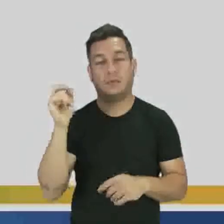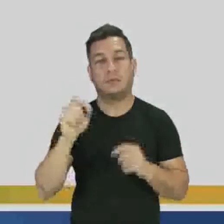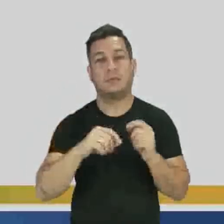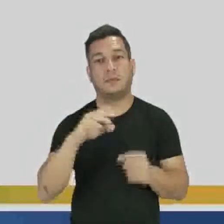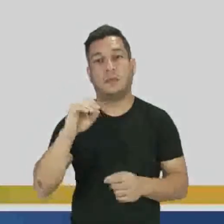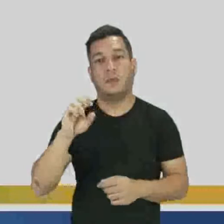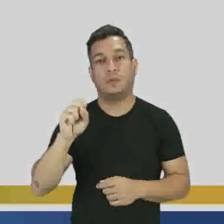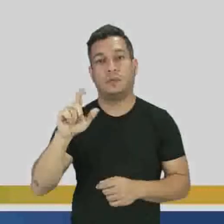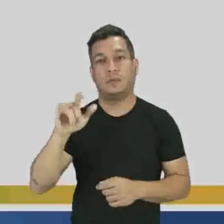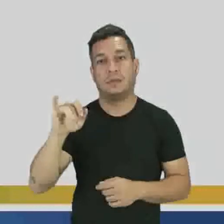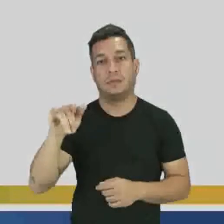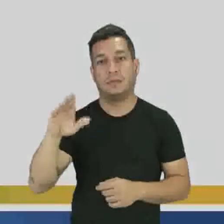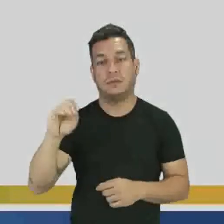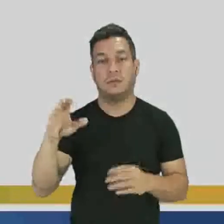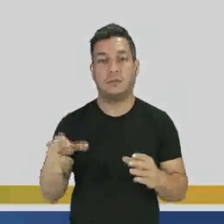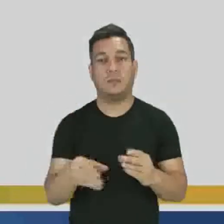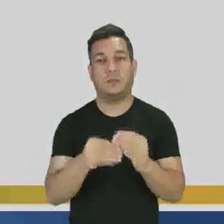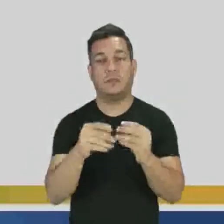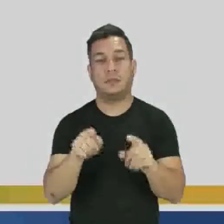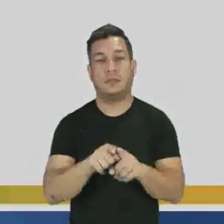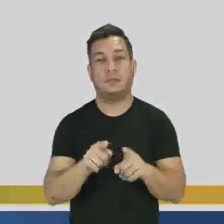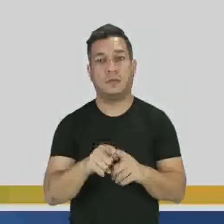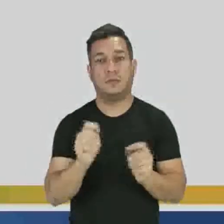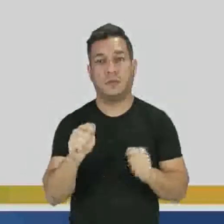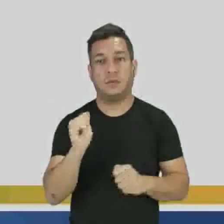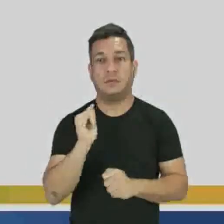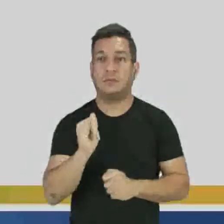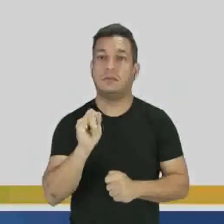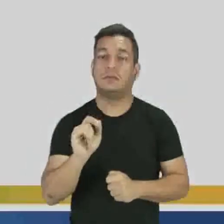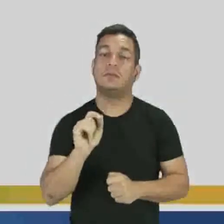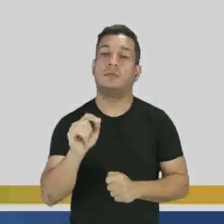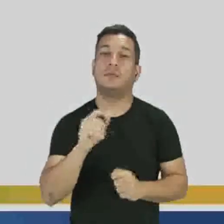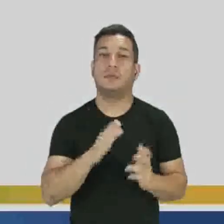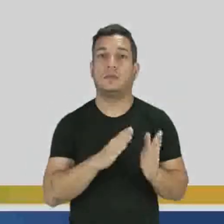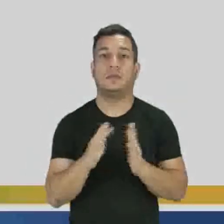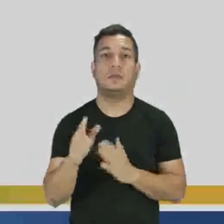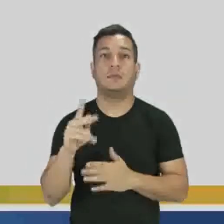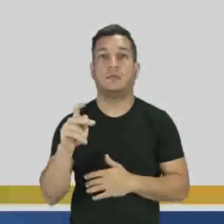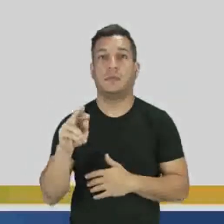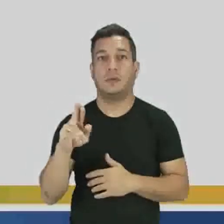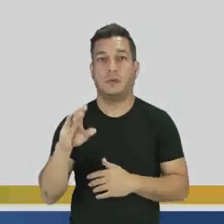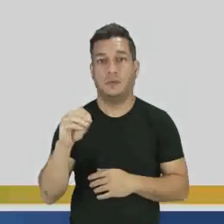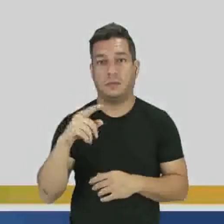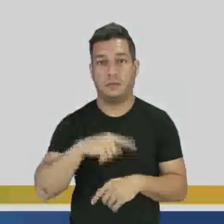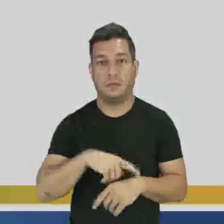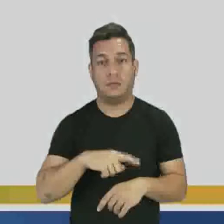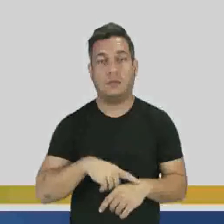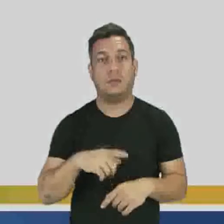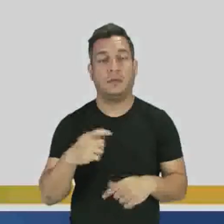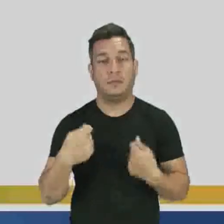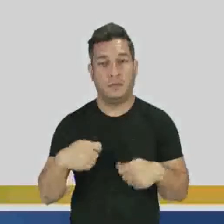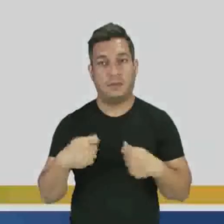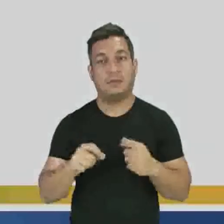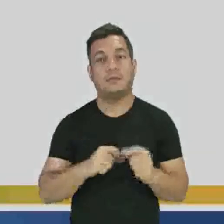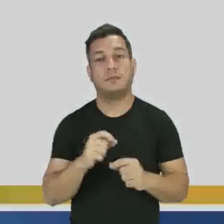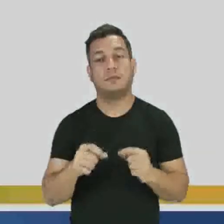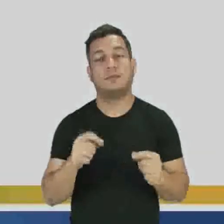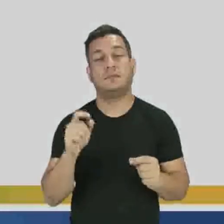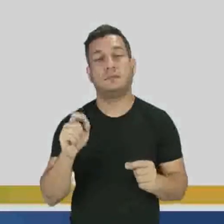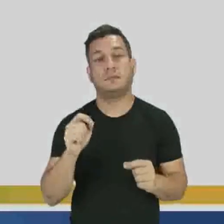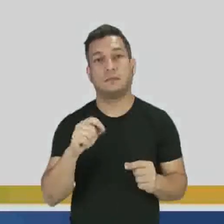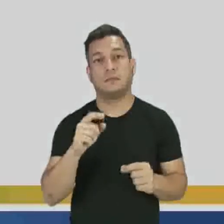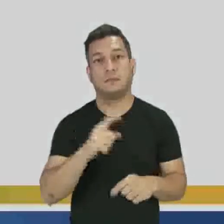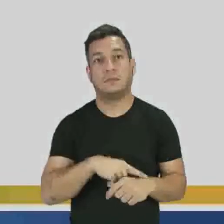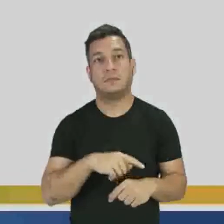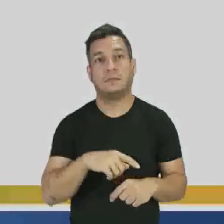uma oscilação completa? A gente também pode dizer que o período é o tempo necessário, ou o intervalo de